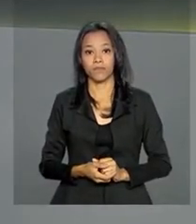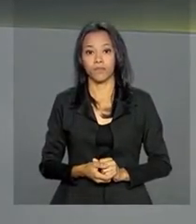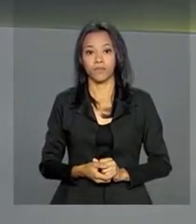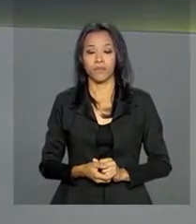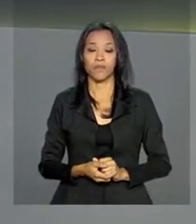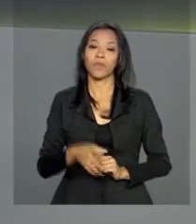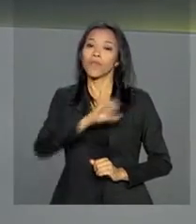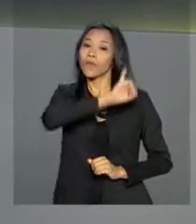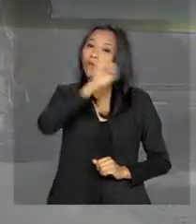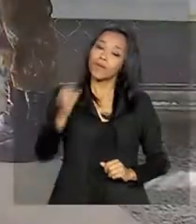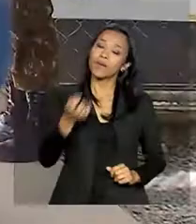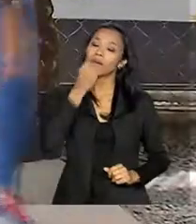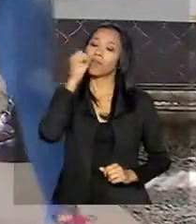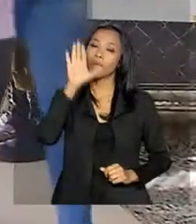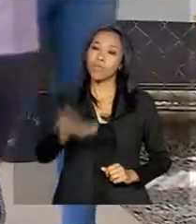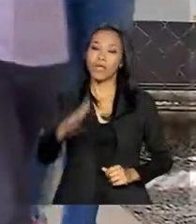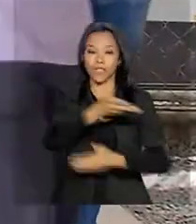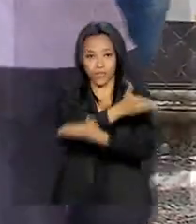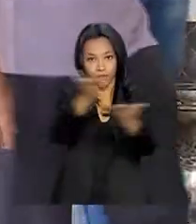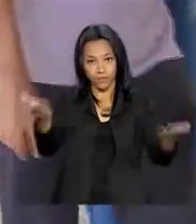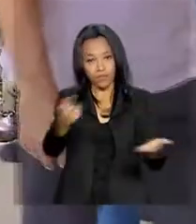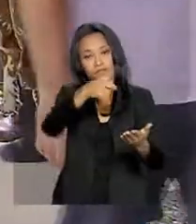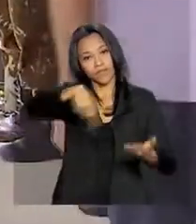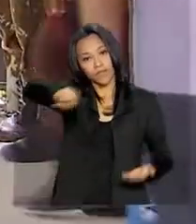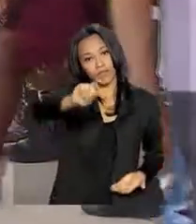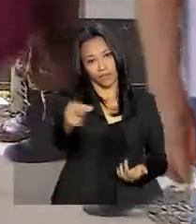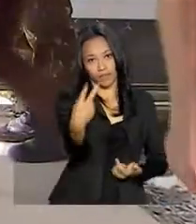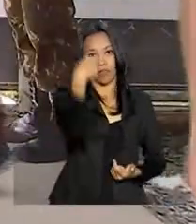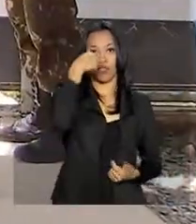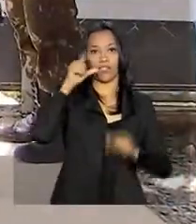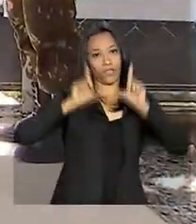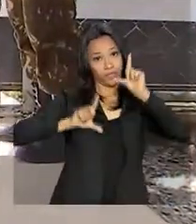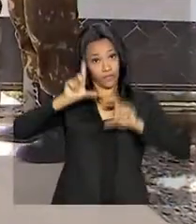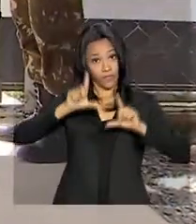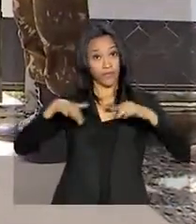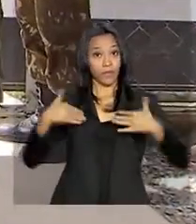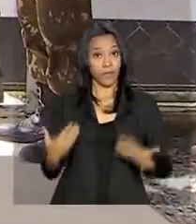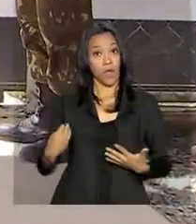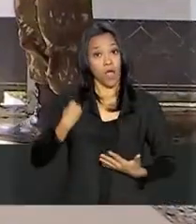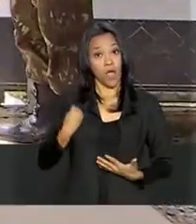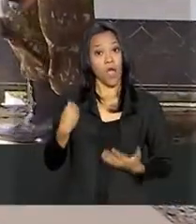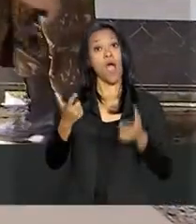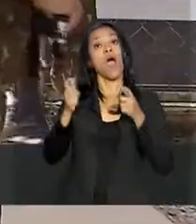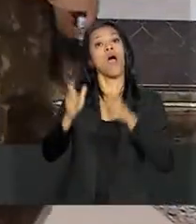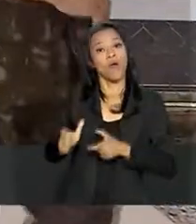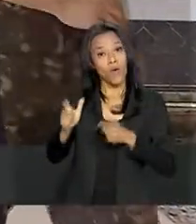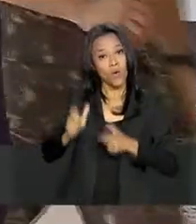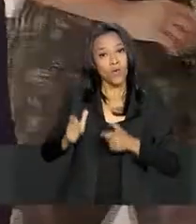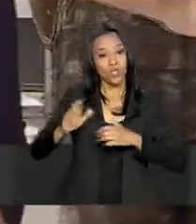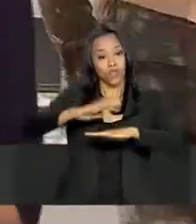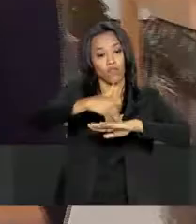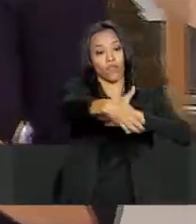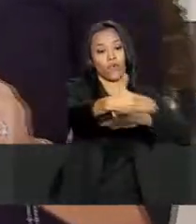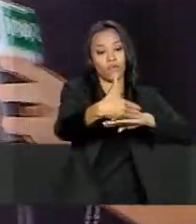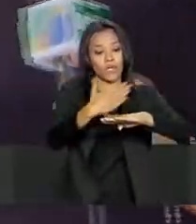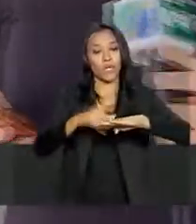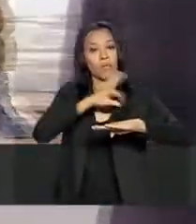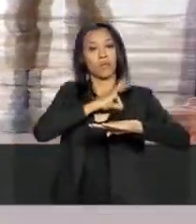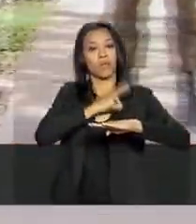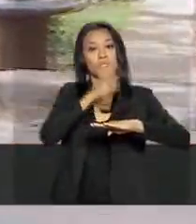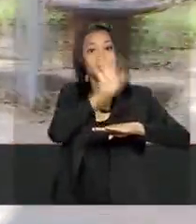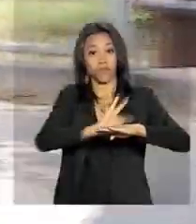Olá, Renata, boa tarde a todos que acompanham a TV NBR. Nós estamos no posto de fronteira da Polícia Federal